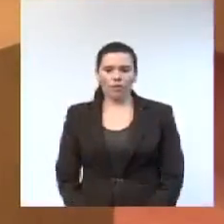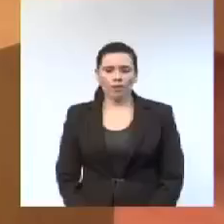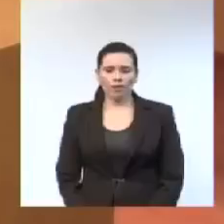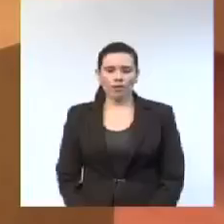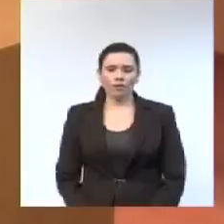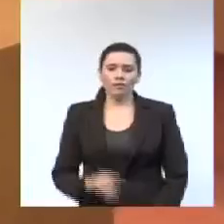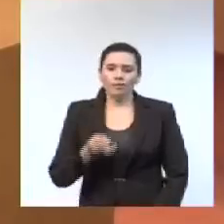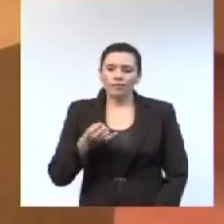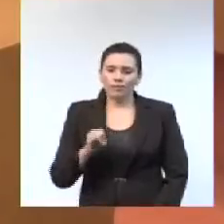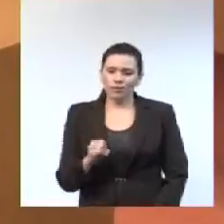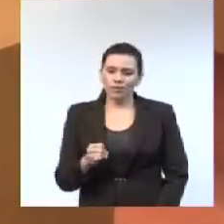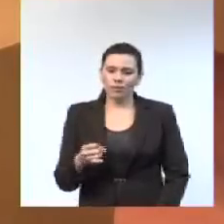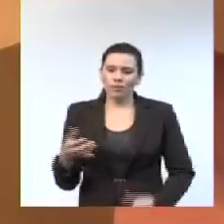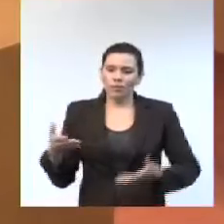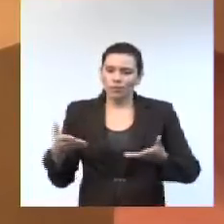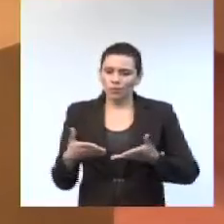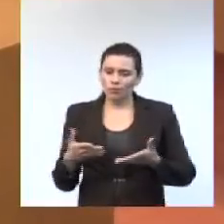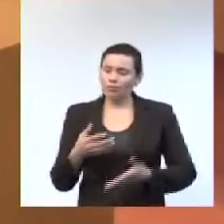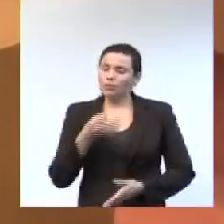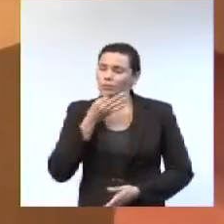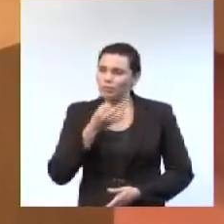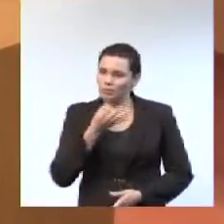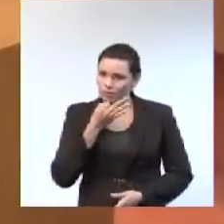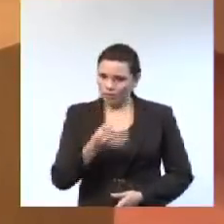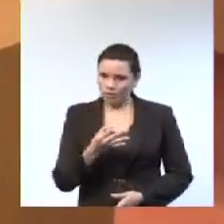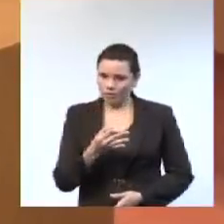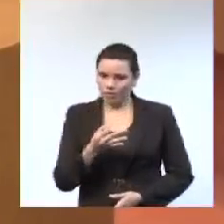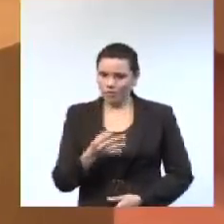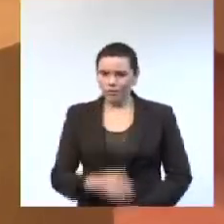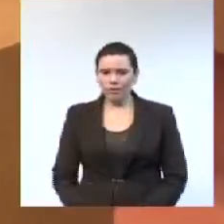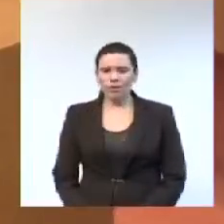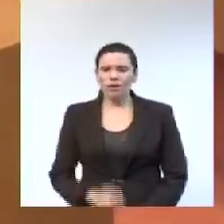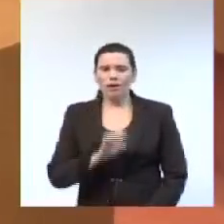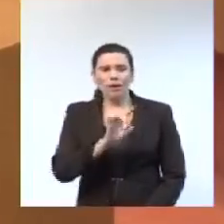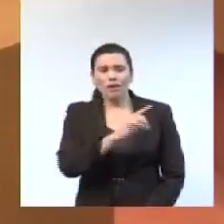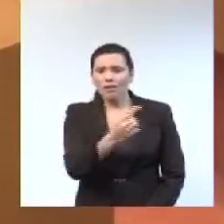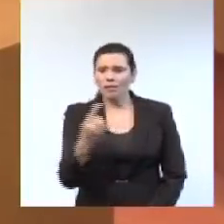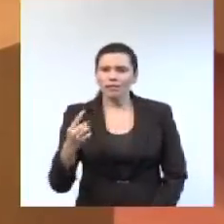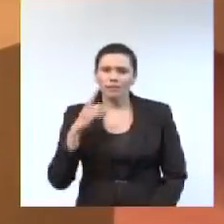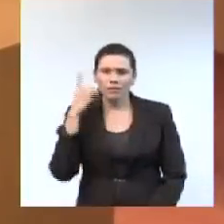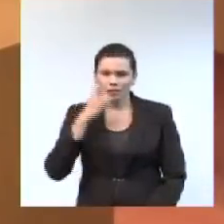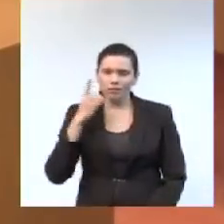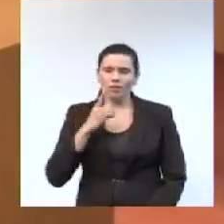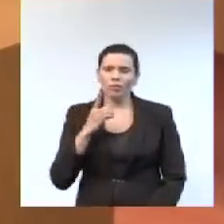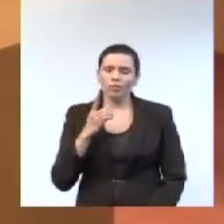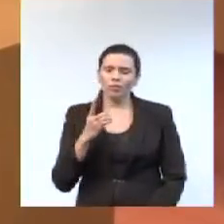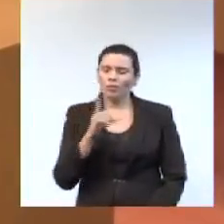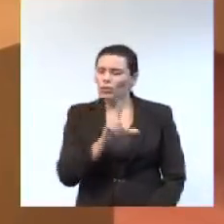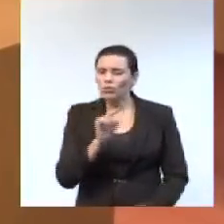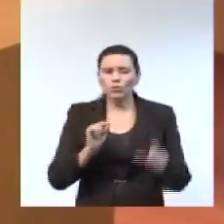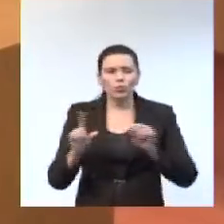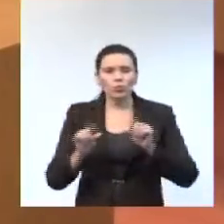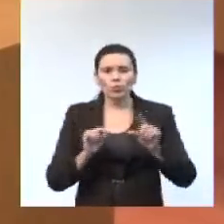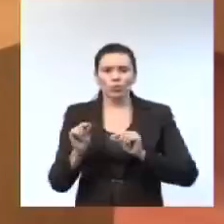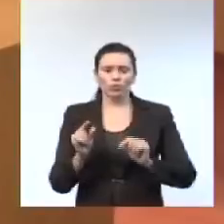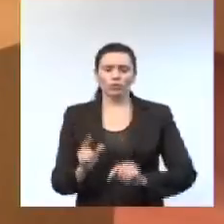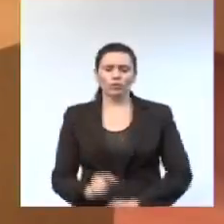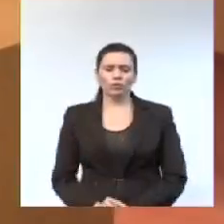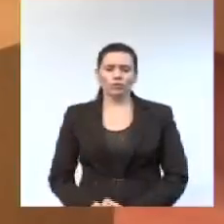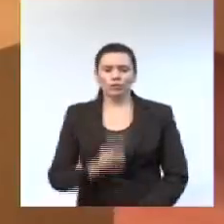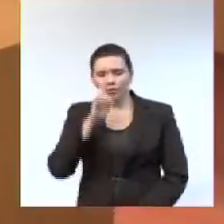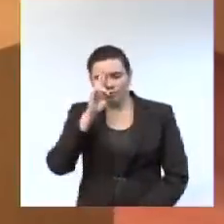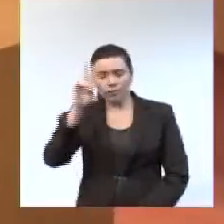Se existe posicionamento aqui, existe, cada um deputado escolhe o tipo de posicionamento de ter aqui na casa. O deputado Adriano